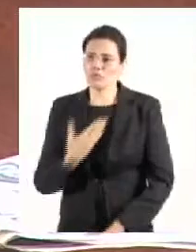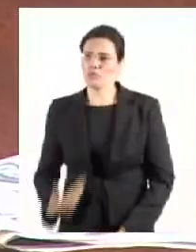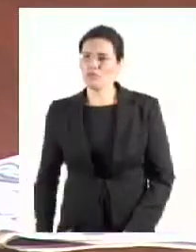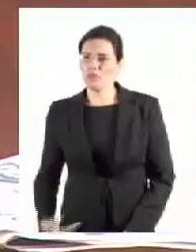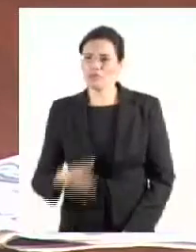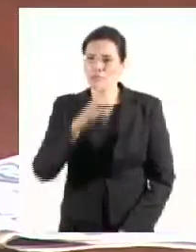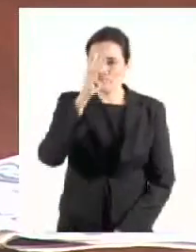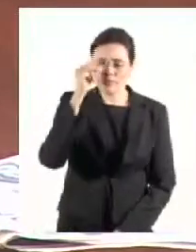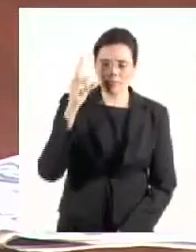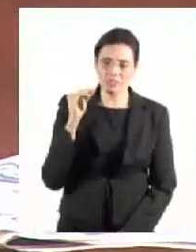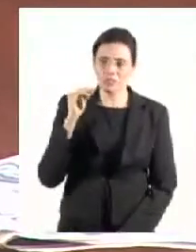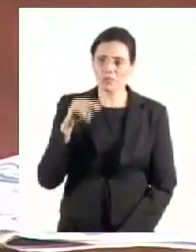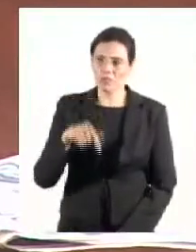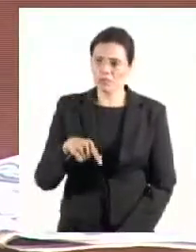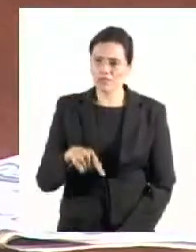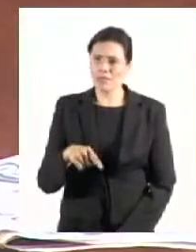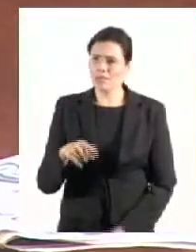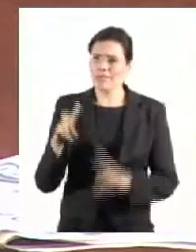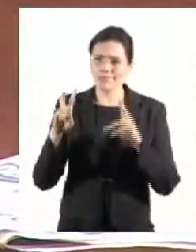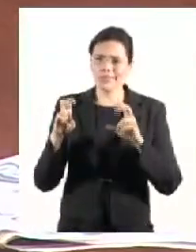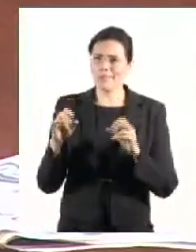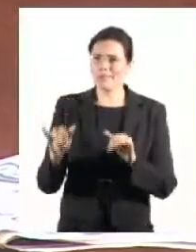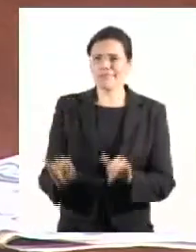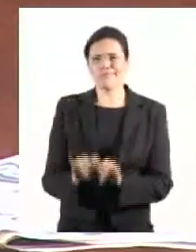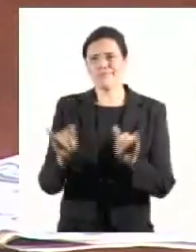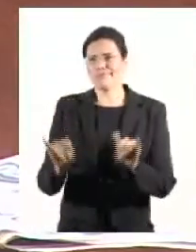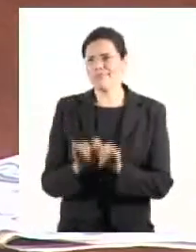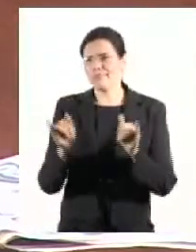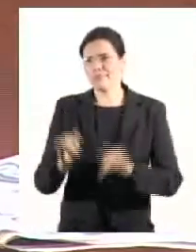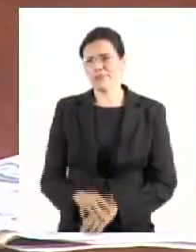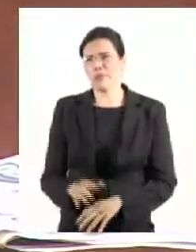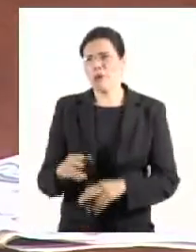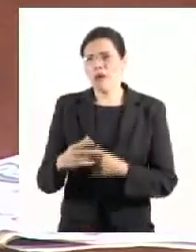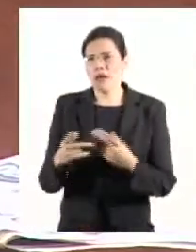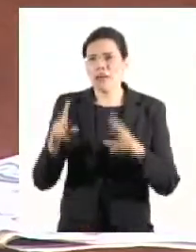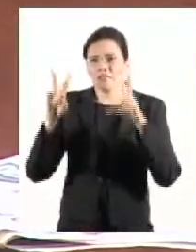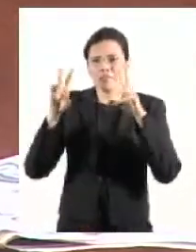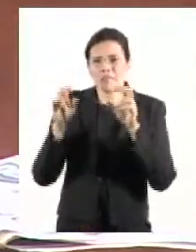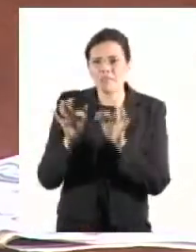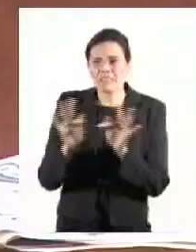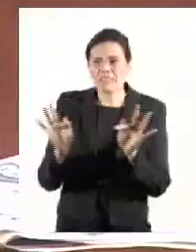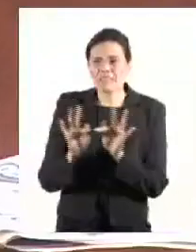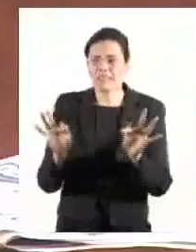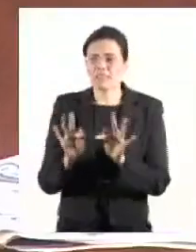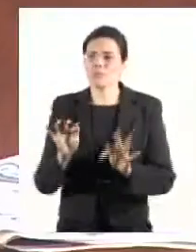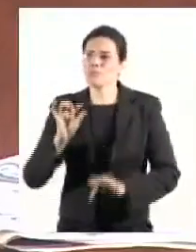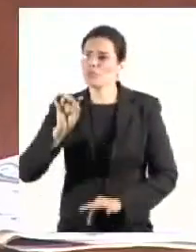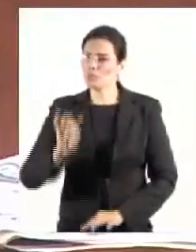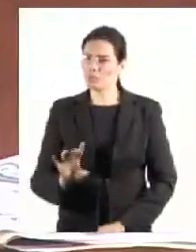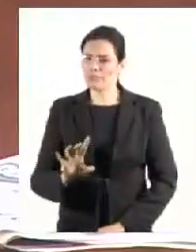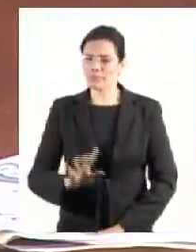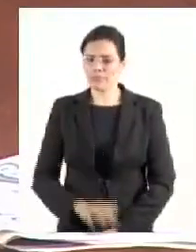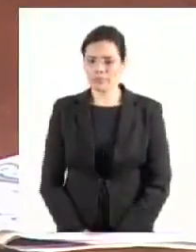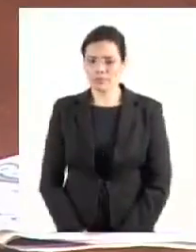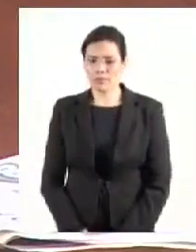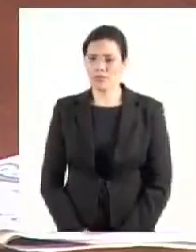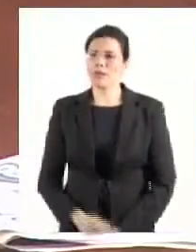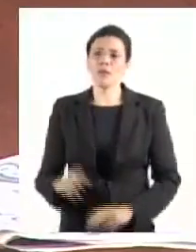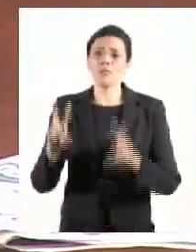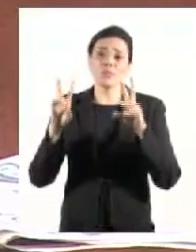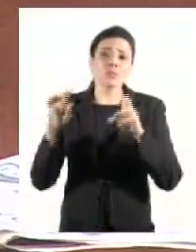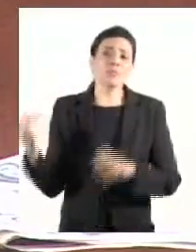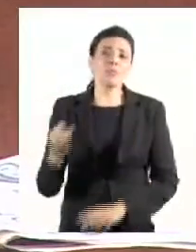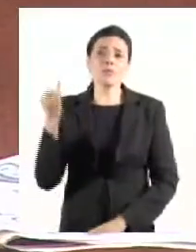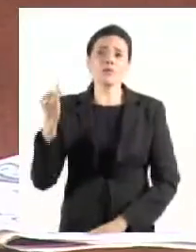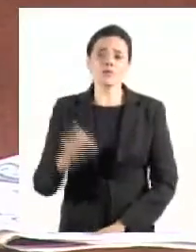da prefeitura com o governo, para mim é bobagenzinha, mas ótimo que ele pelo menos escuta o que a gente diz e pelo menos tá, mas ele não consegue se